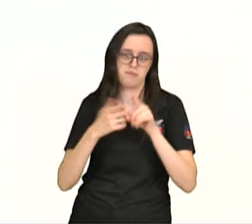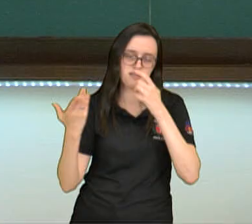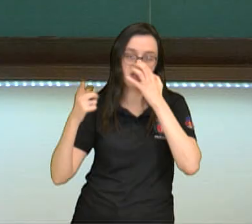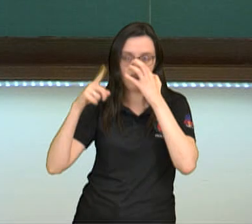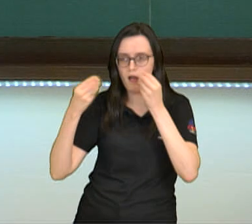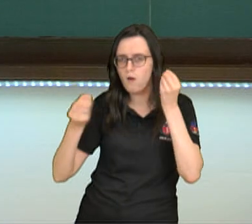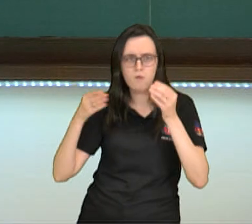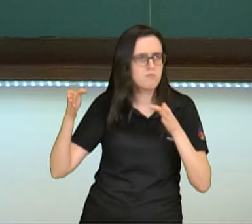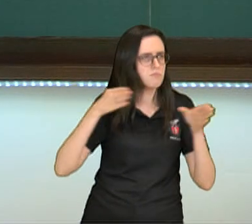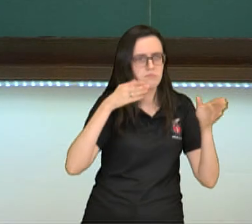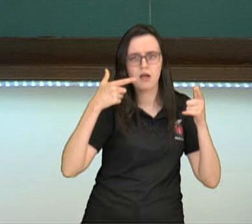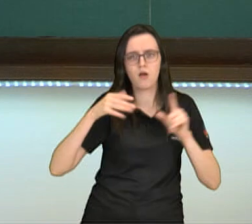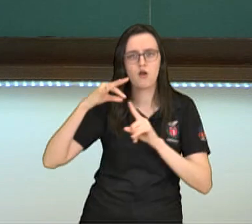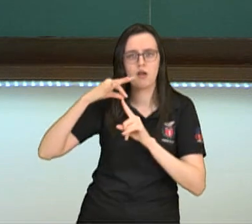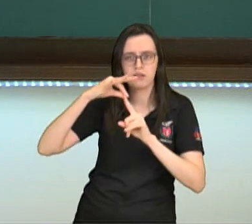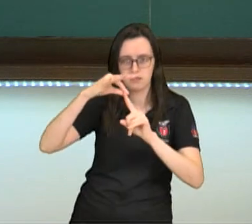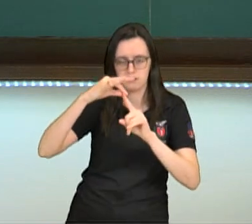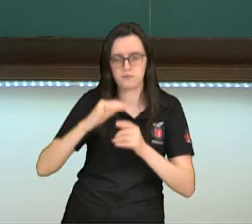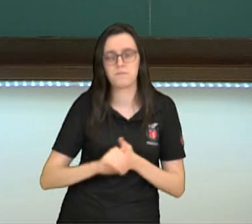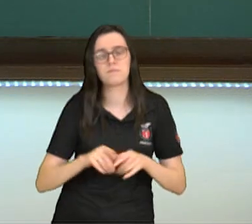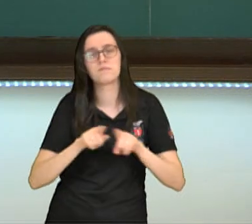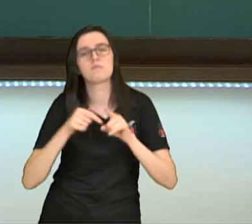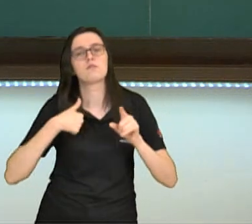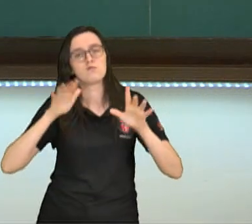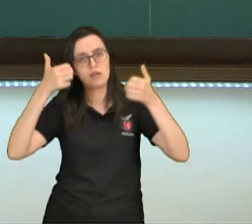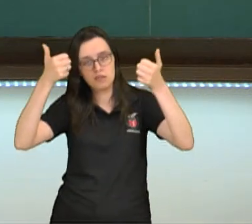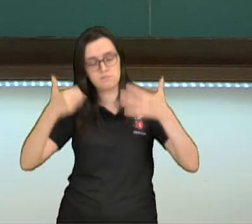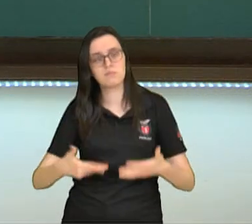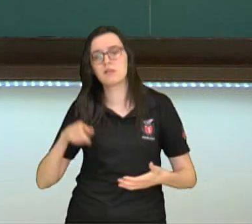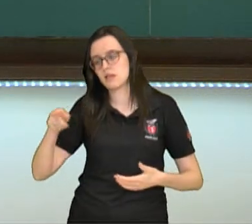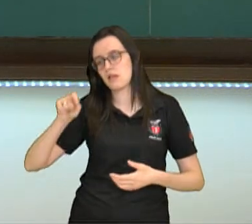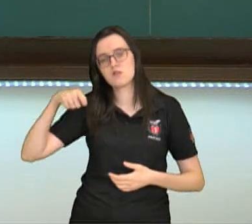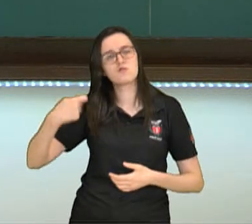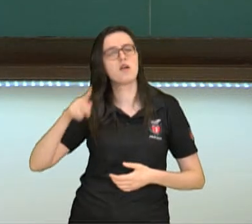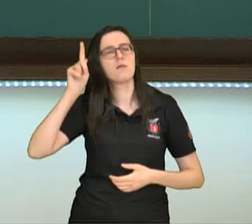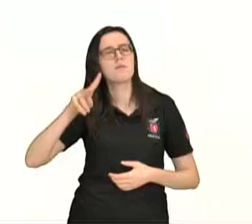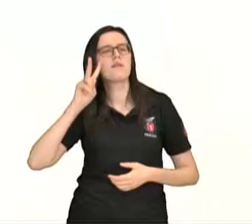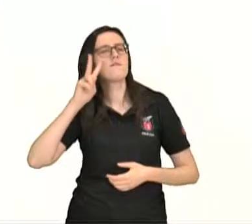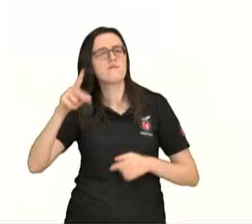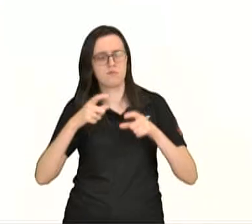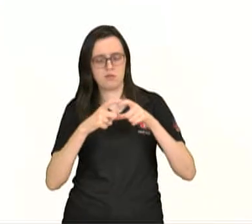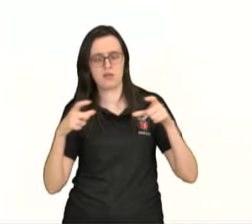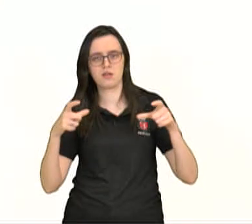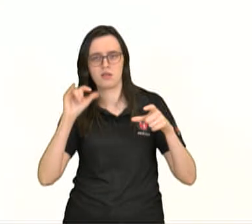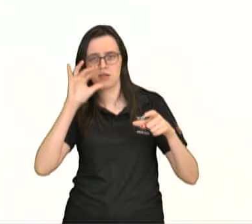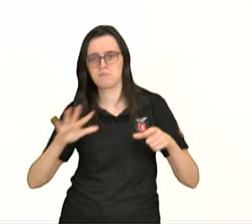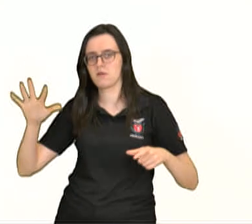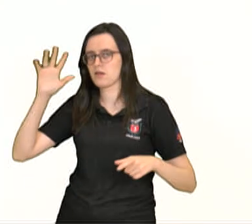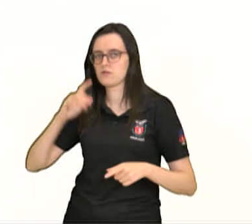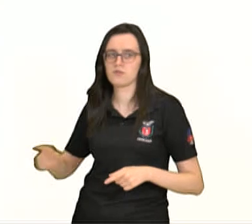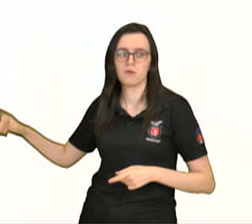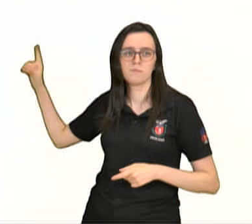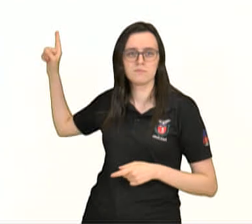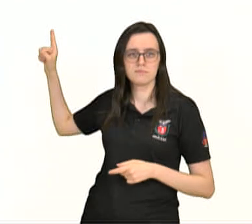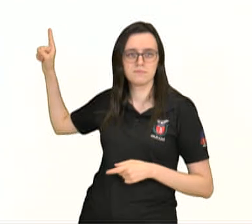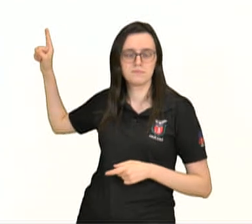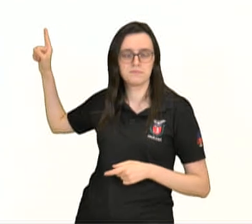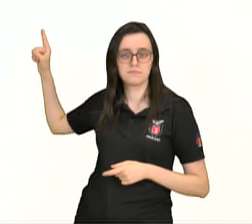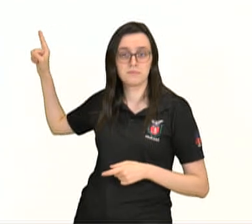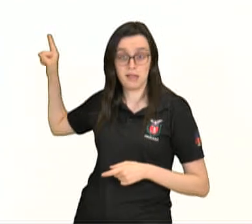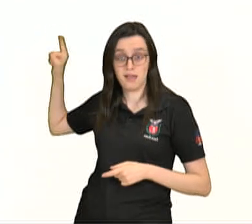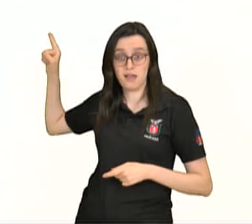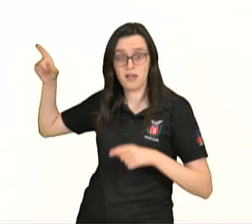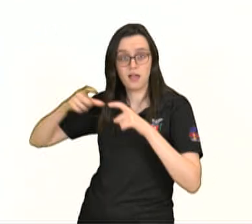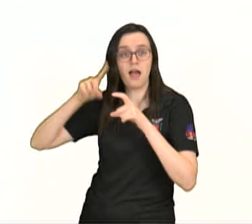na orientação. E como eu disse, o cartão de controle, que é esse aqui, ó, na imagem aqui. E ele está fazendo,